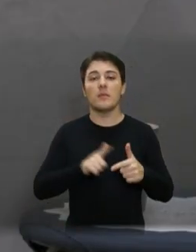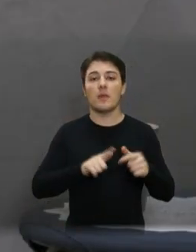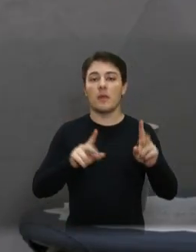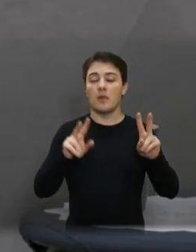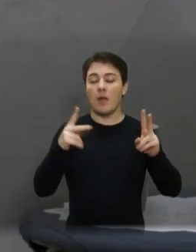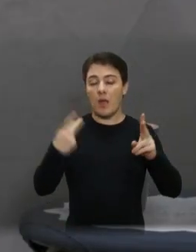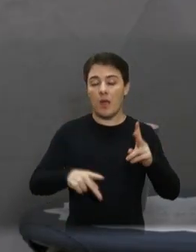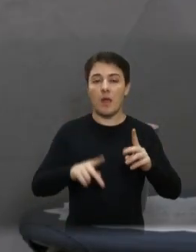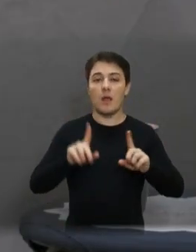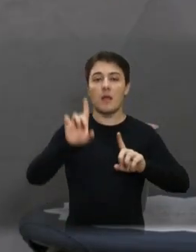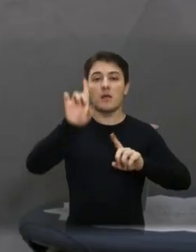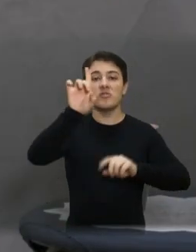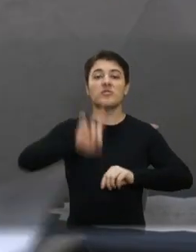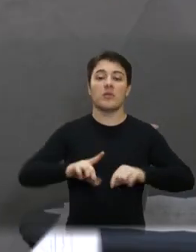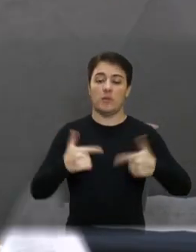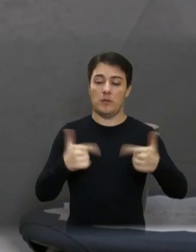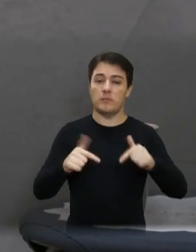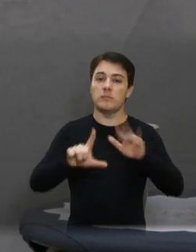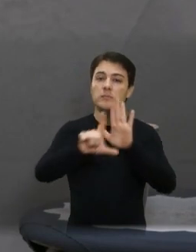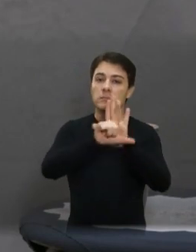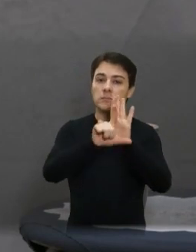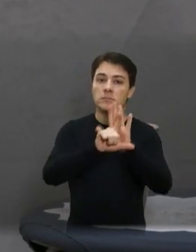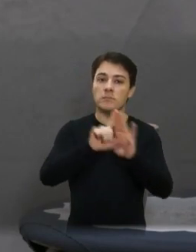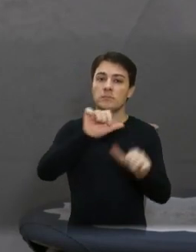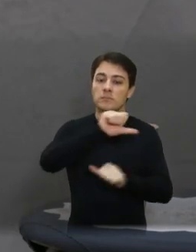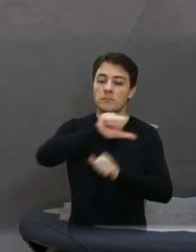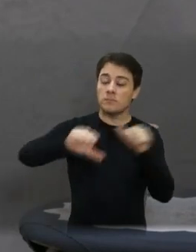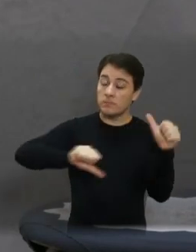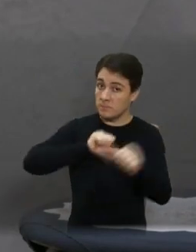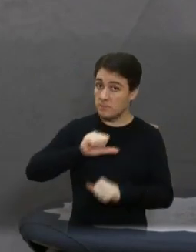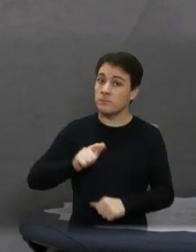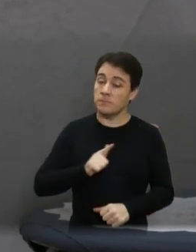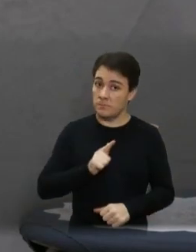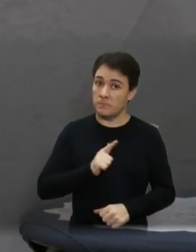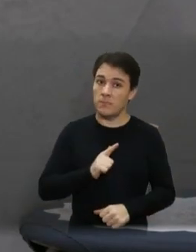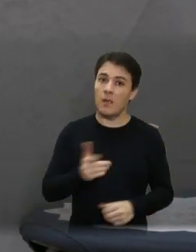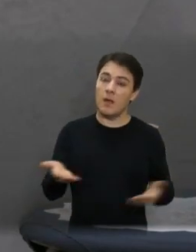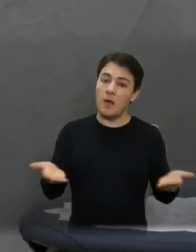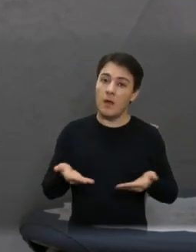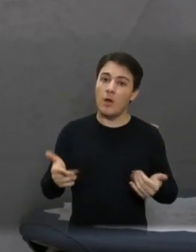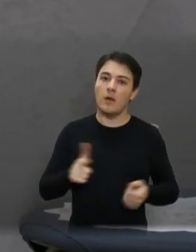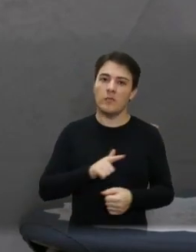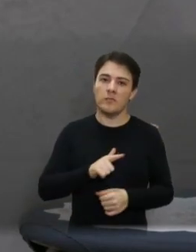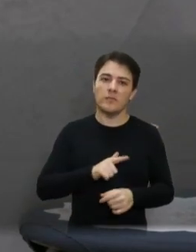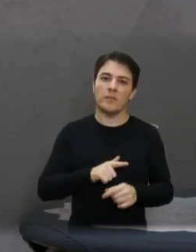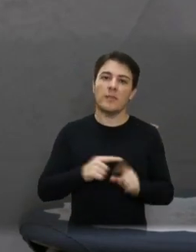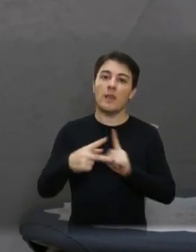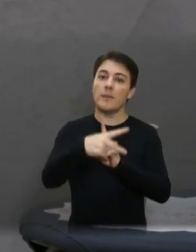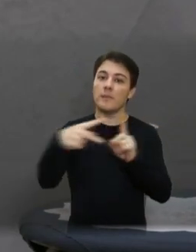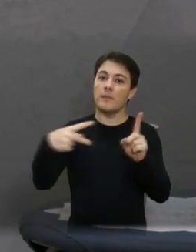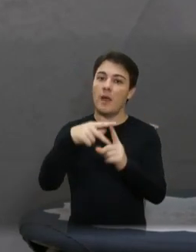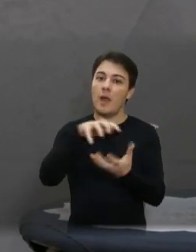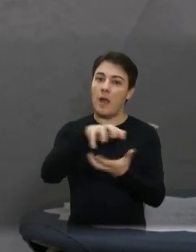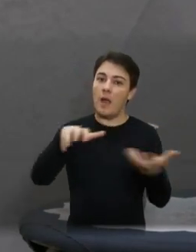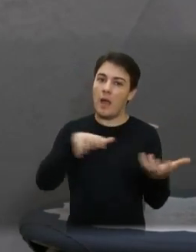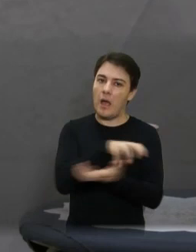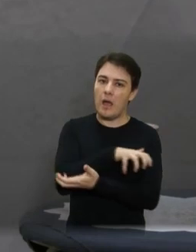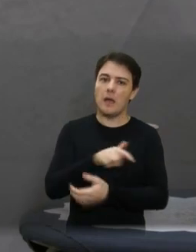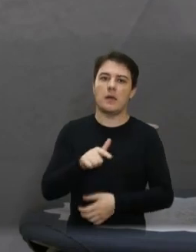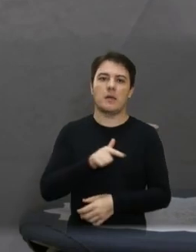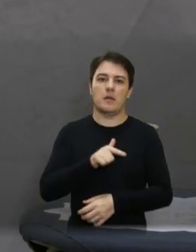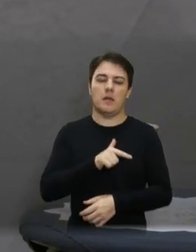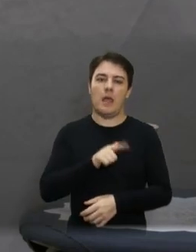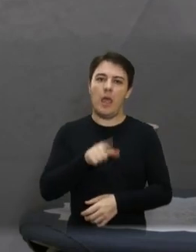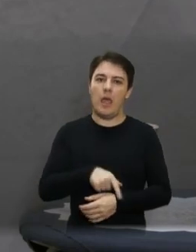algumas transformações nas leis trabalhistas na relação trabalhista e a gente pode incluir a também reforma da Previdência que está